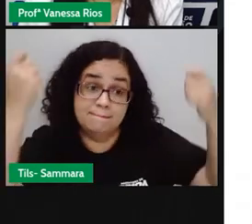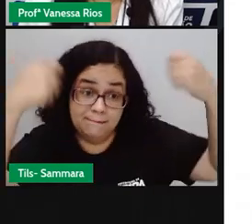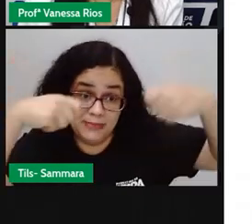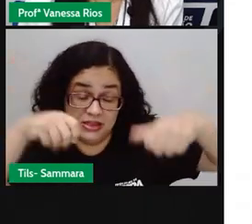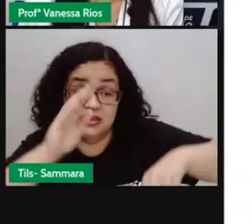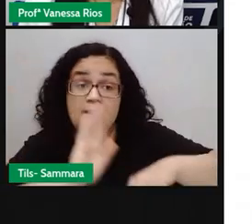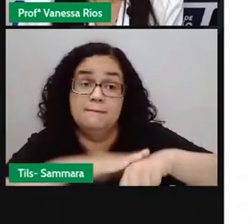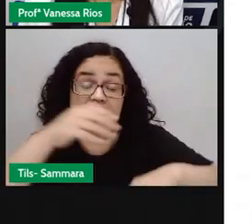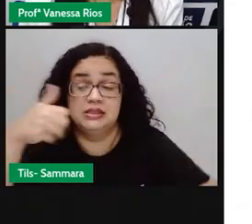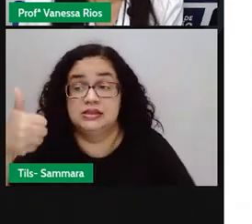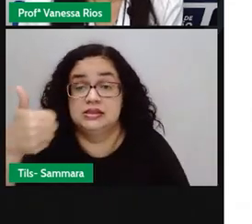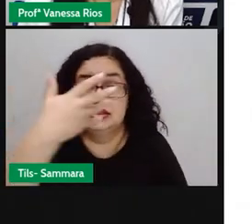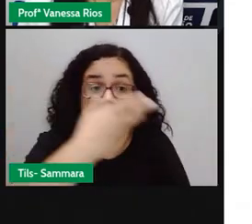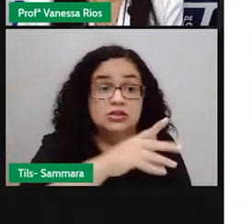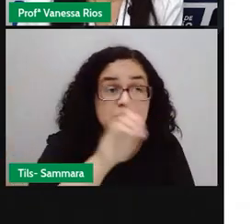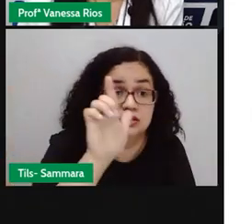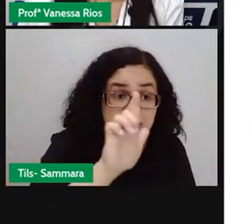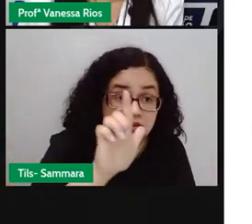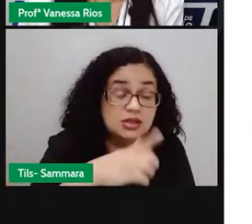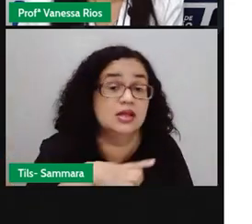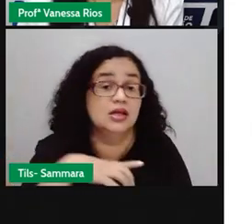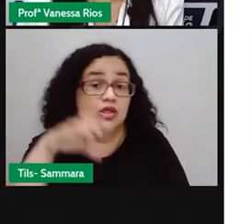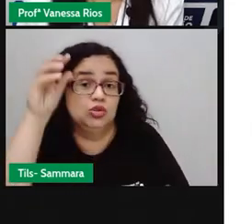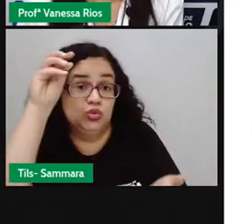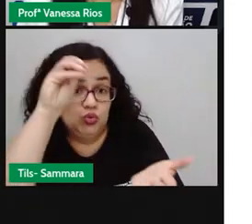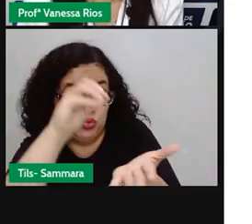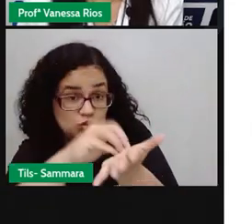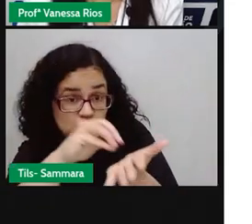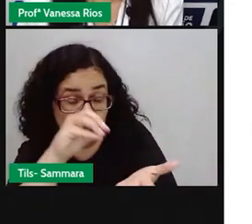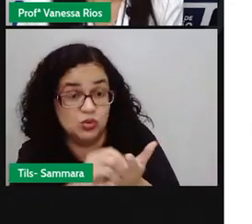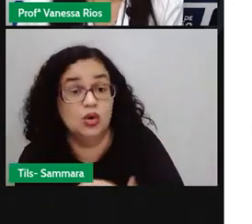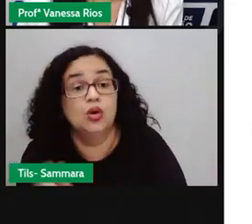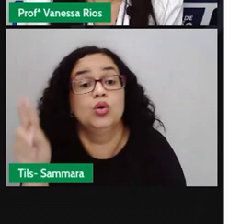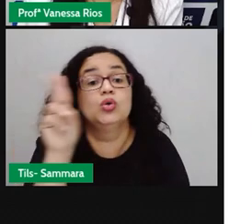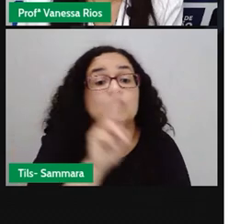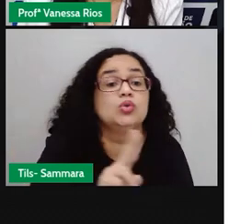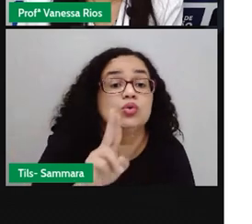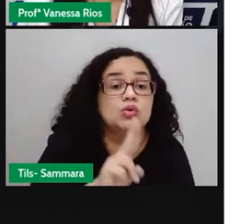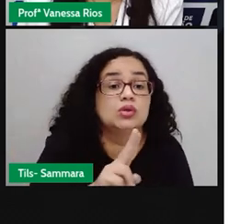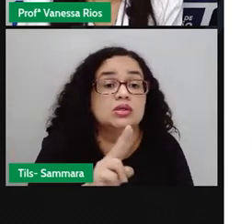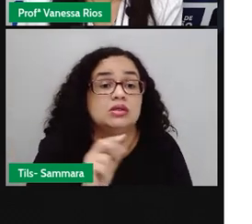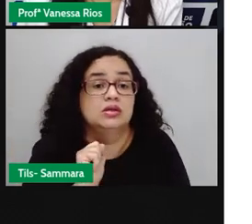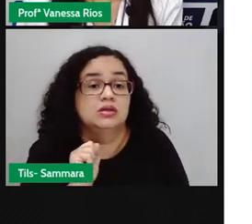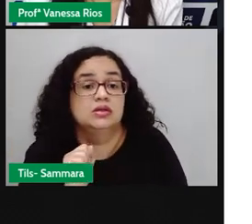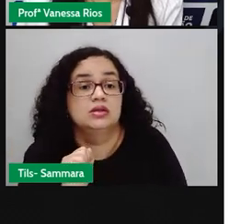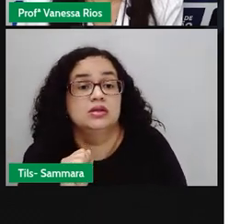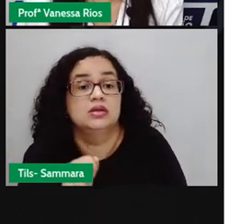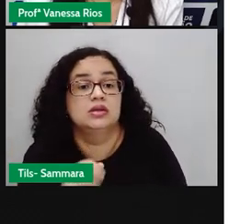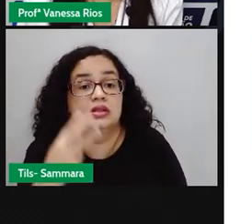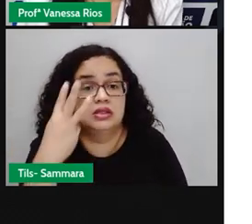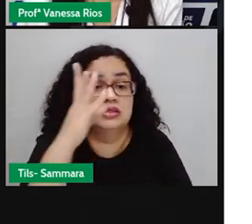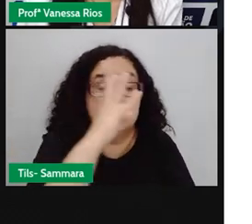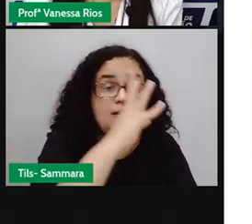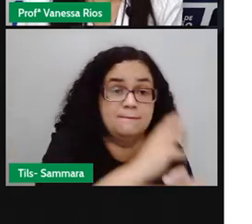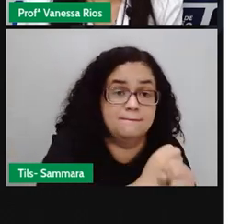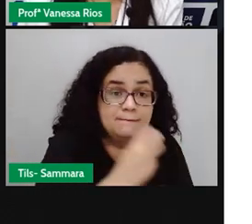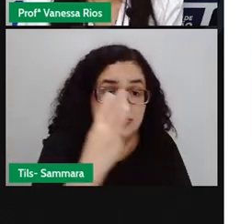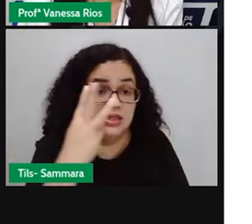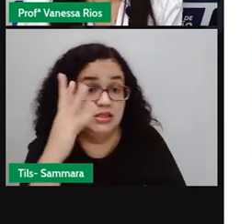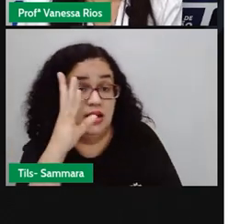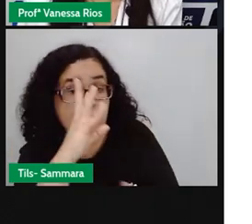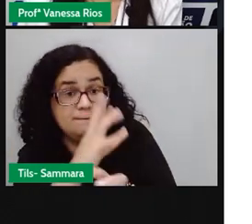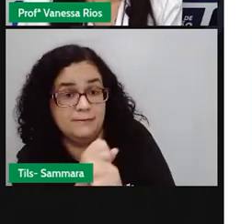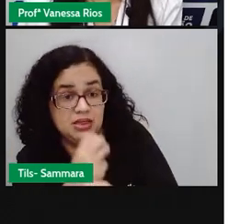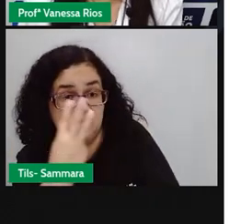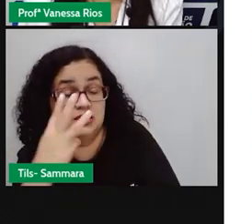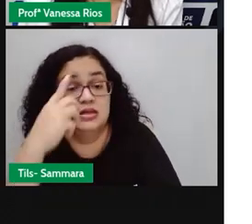aí de mais 14 litros, né, para se completar, a gente vai usar aí a jarra de 3 litros, ó. 3 mais